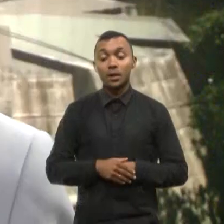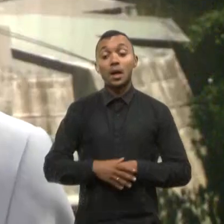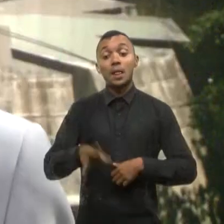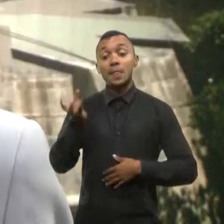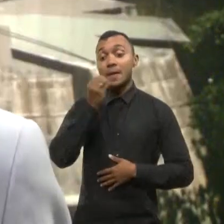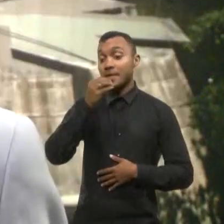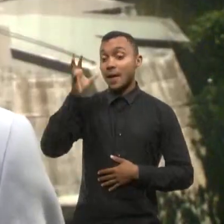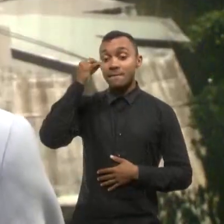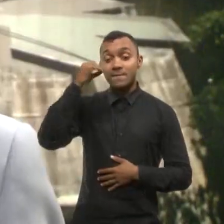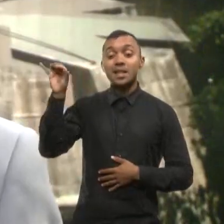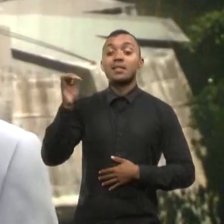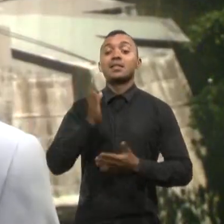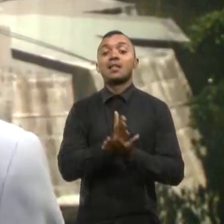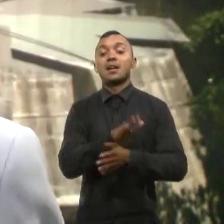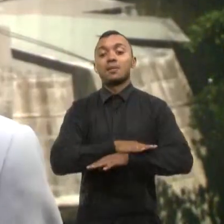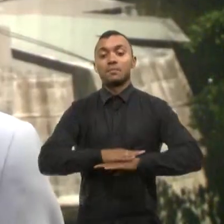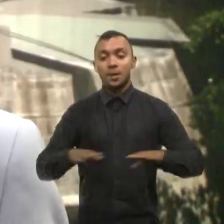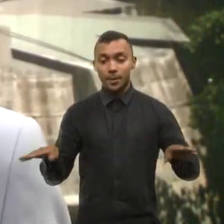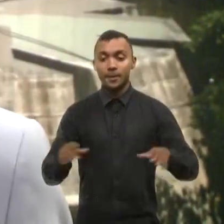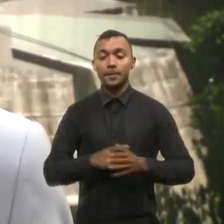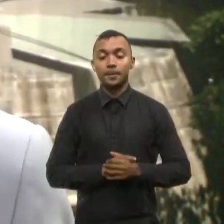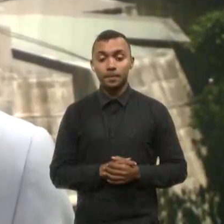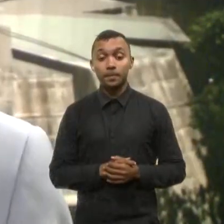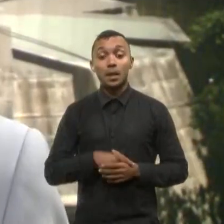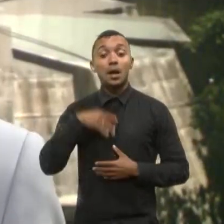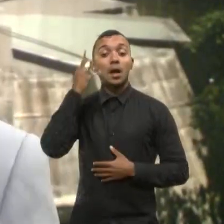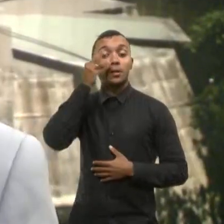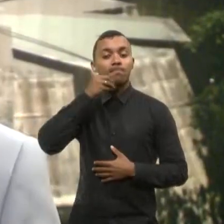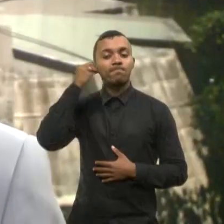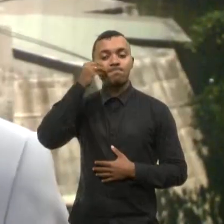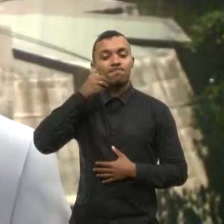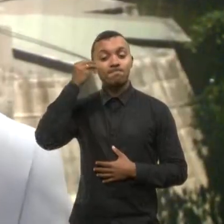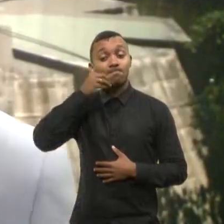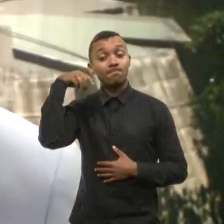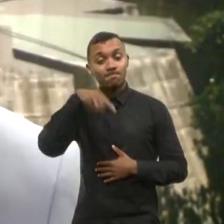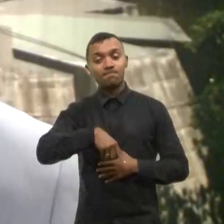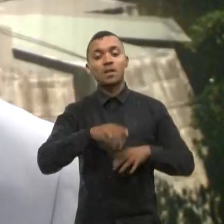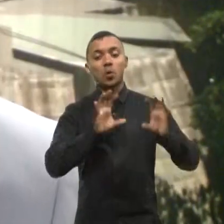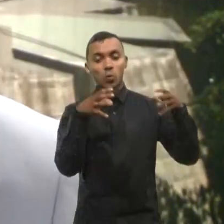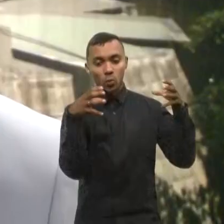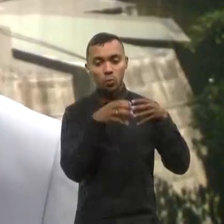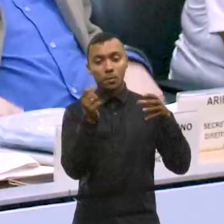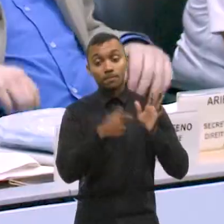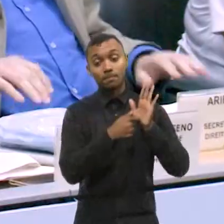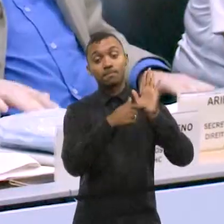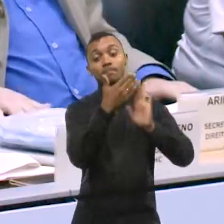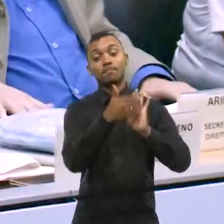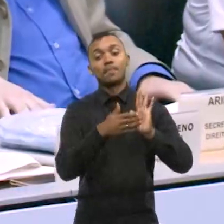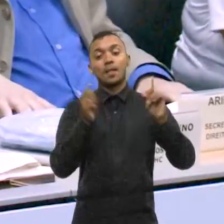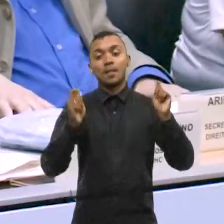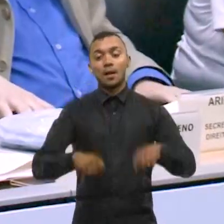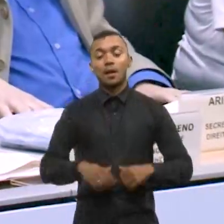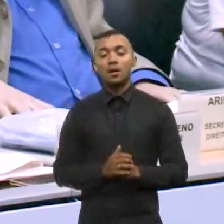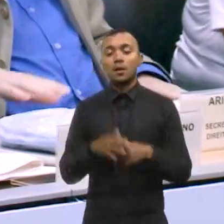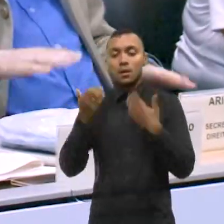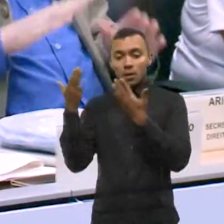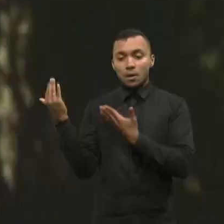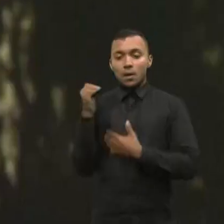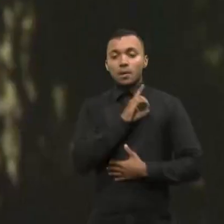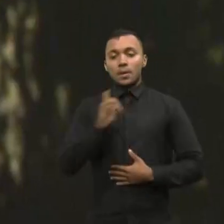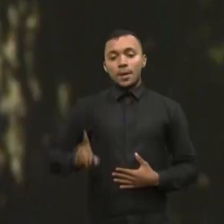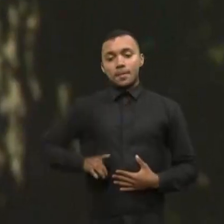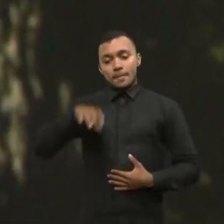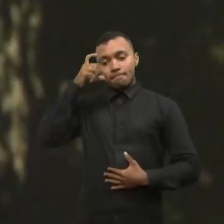prevenir essas situações e a experiência aqui do comitê também serve de exemplo para isso. O deputado Renato